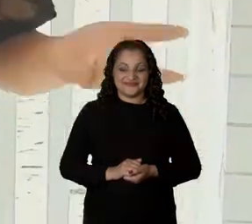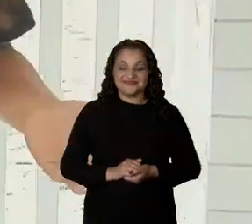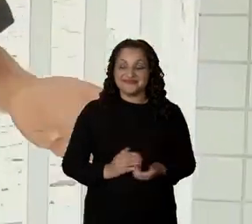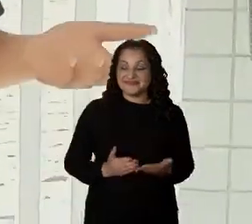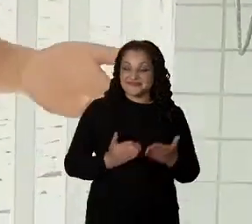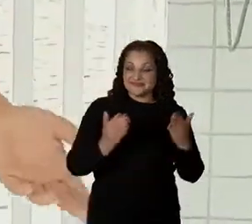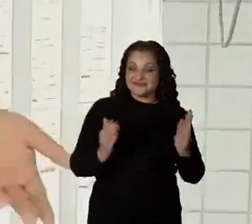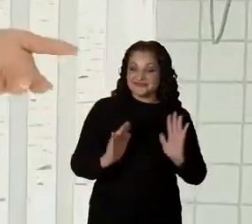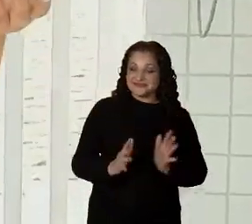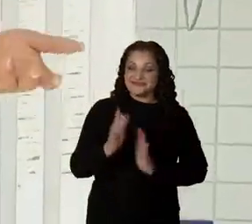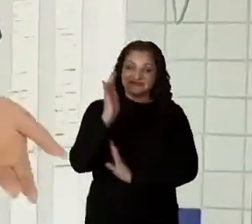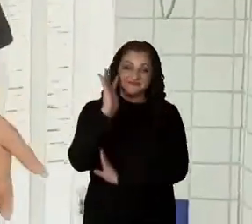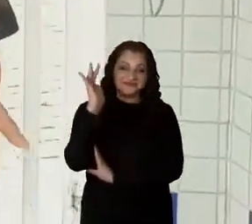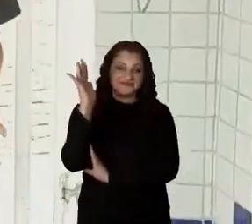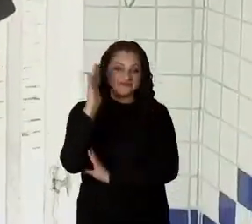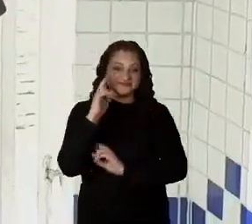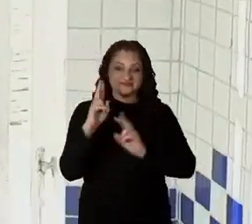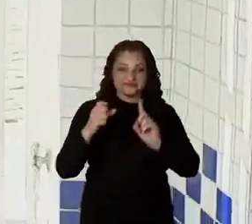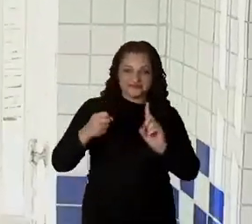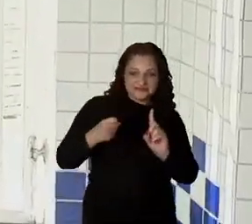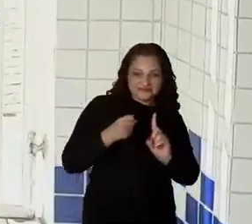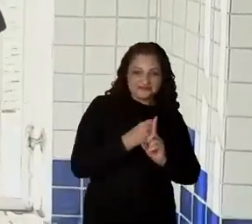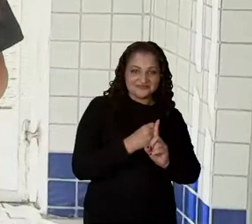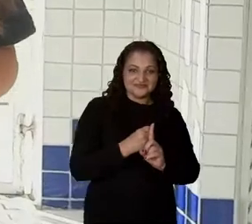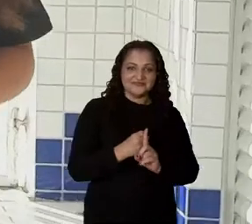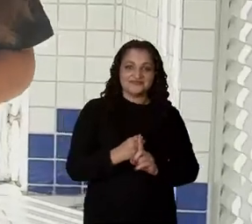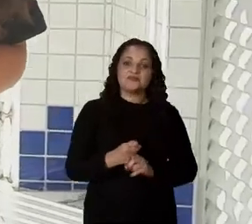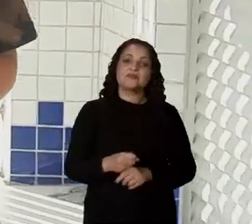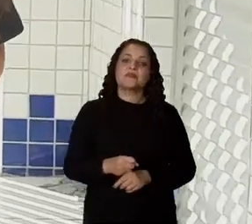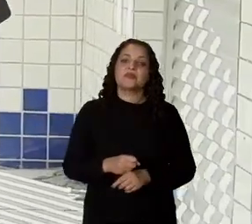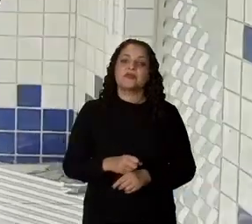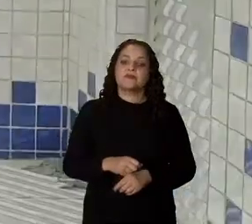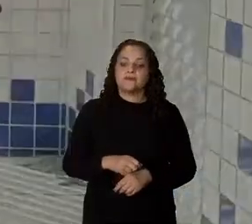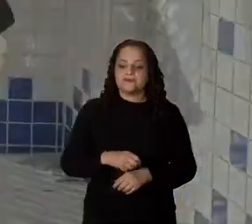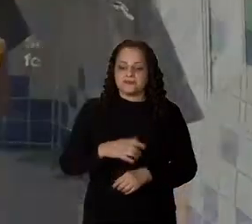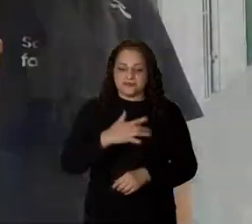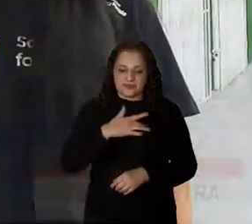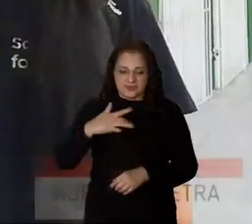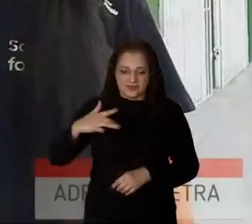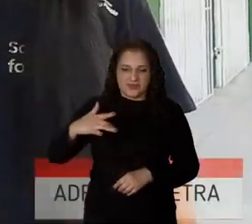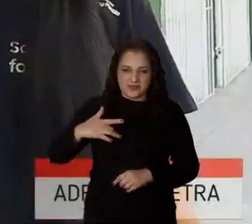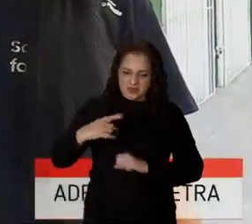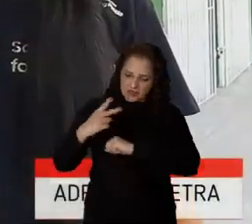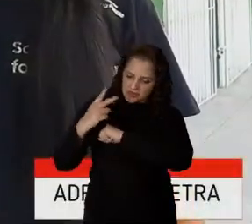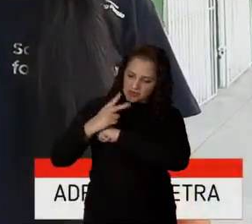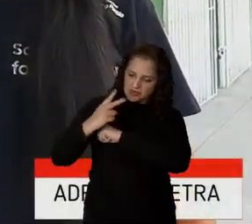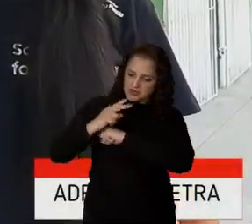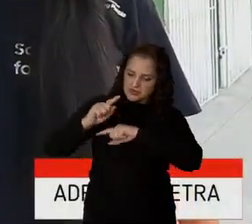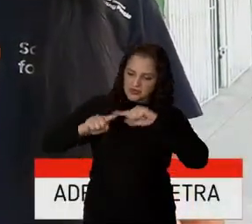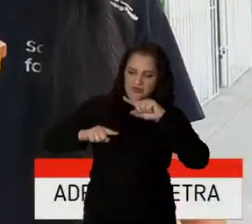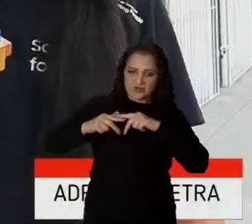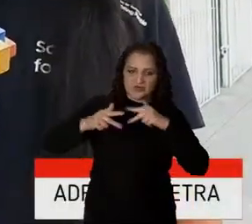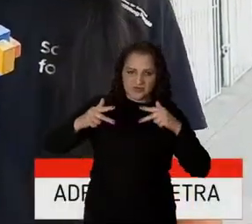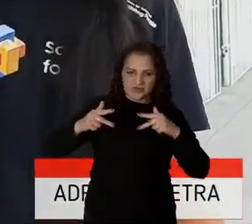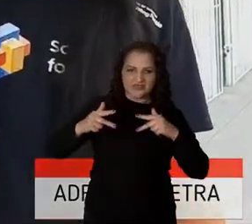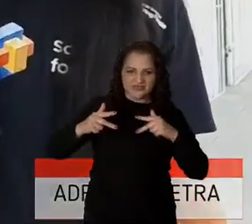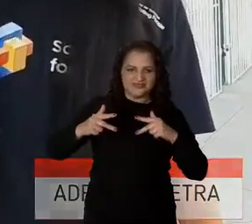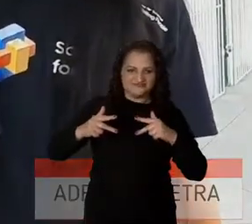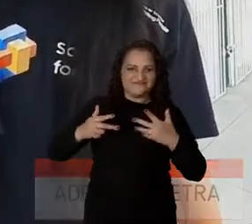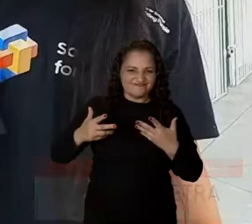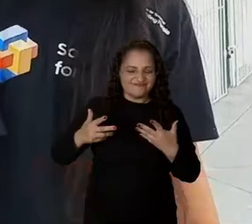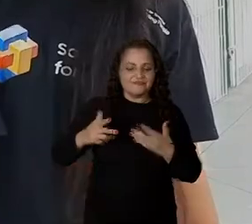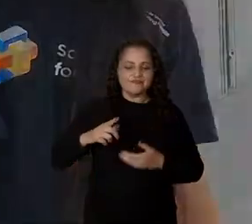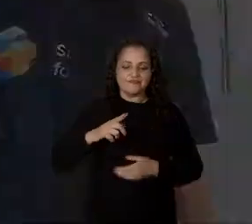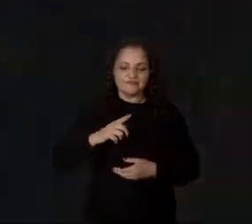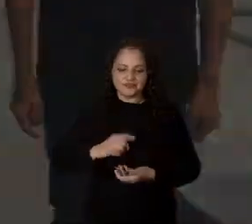Vocês já pararam para pensar sobre o impacto que os EPIs utilizados pelos profissionais de saúde causam? É possível produzir um bioplástico a partir